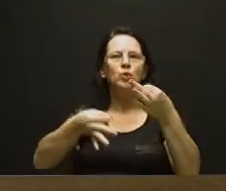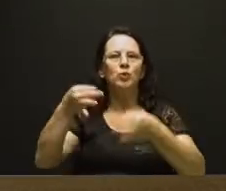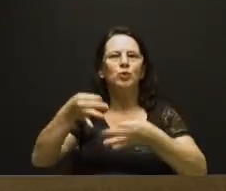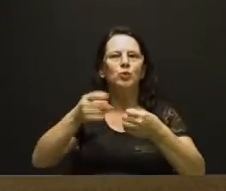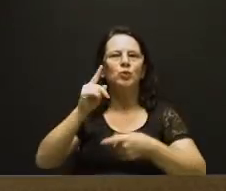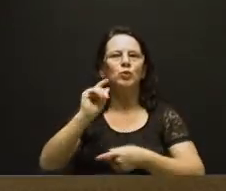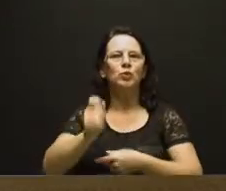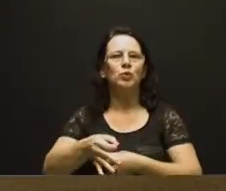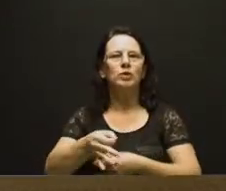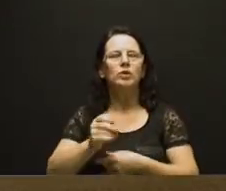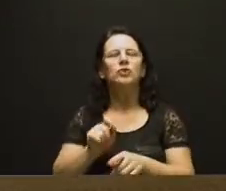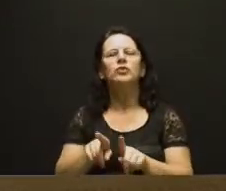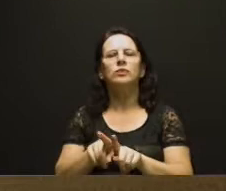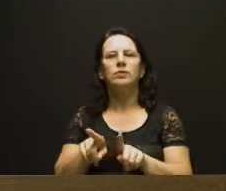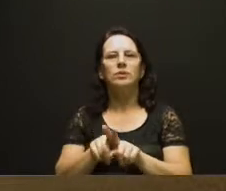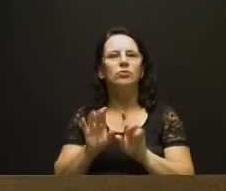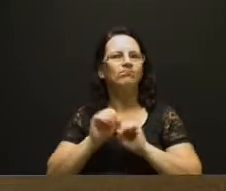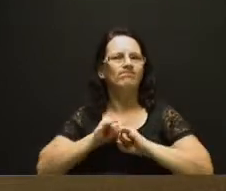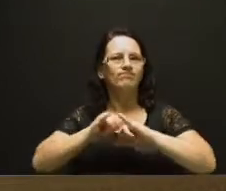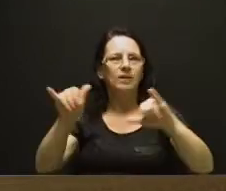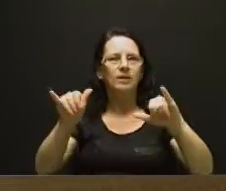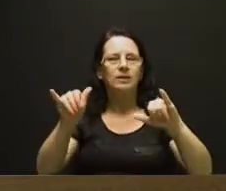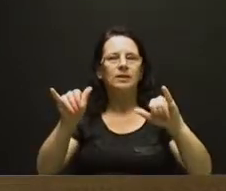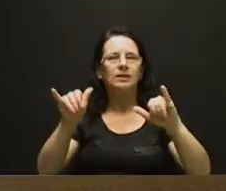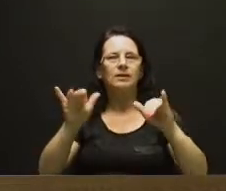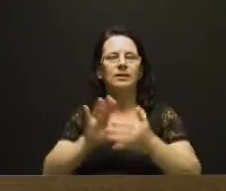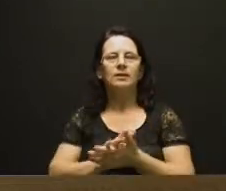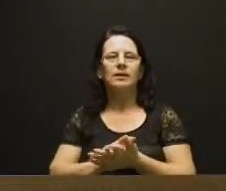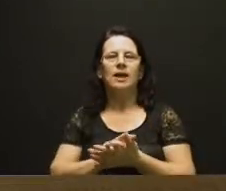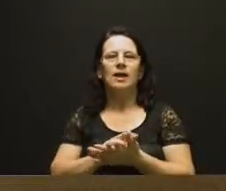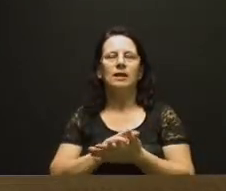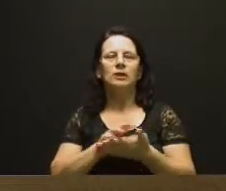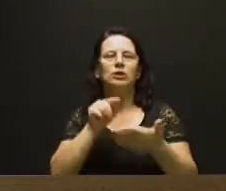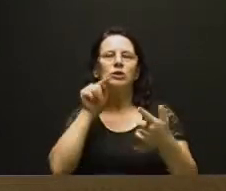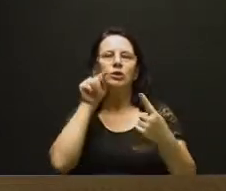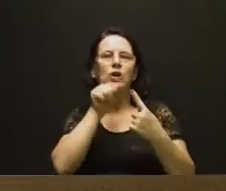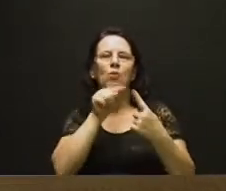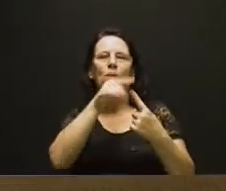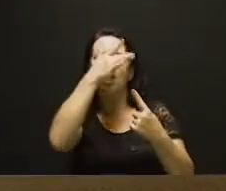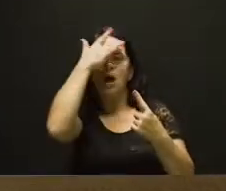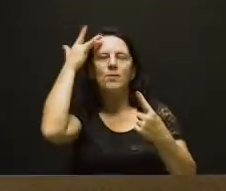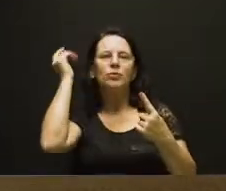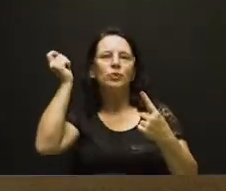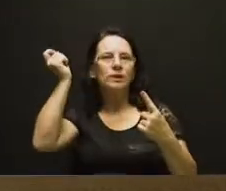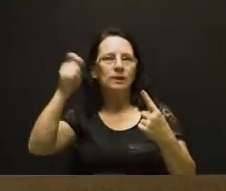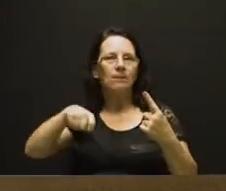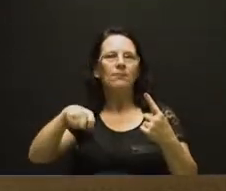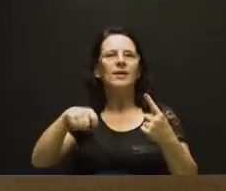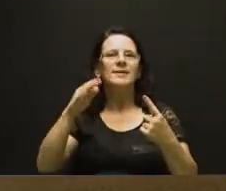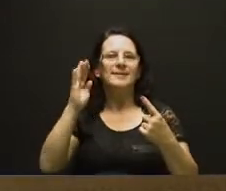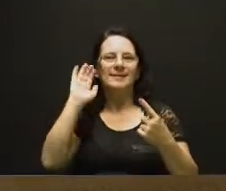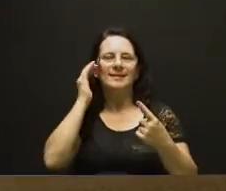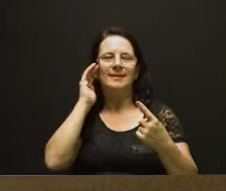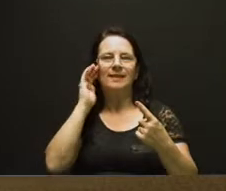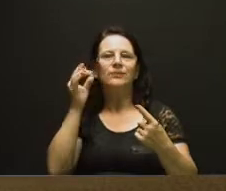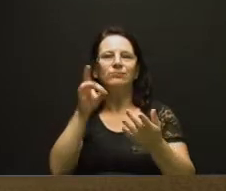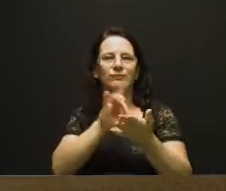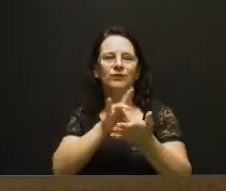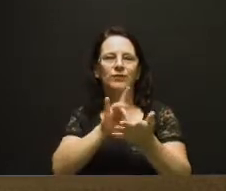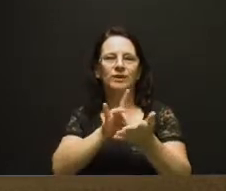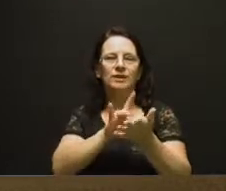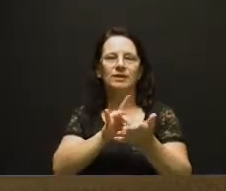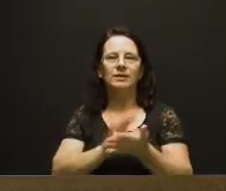tudo já deixo aqui publicamente vou deixar esse cargo disponibilizado para que seja indicado por vocês mas isso fruto de uma convergência